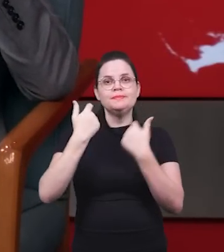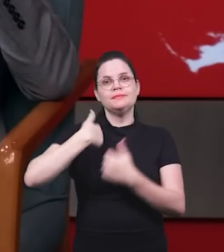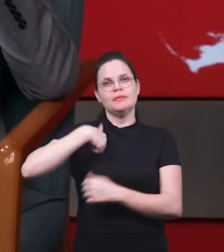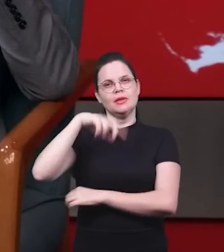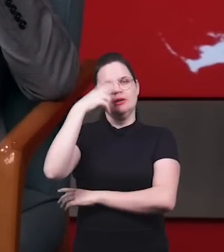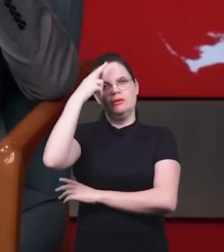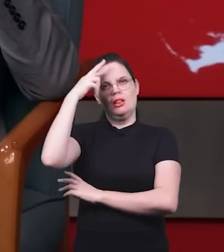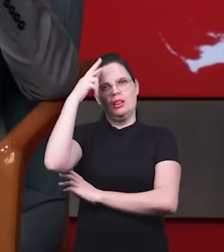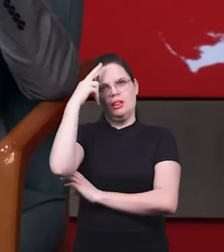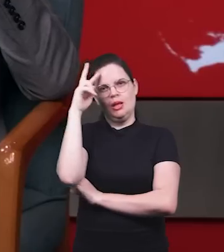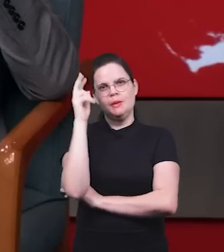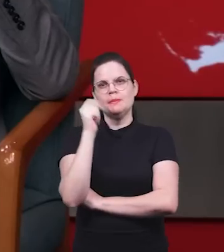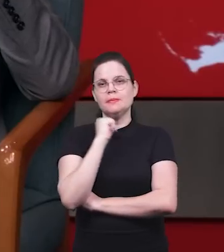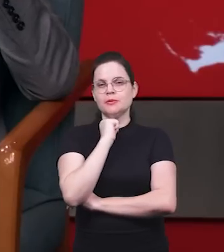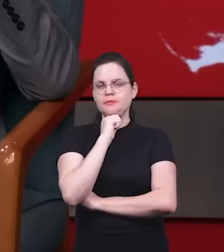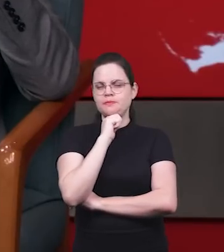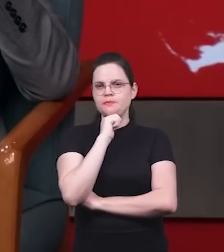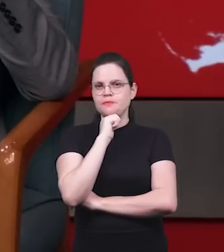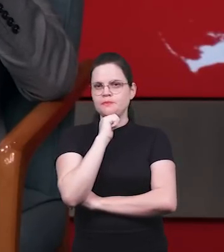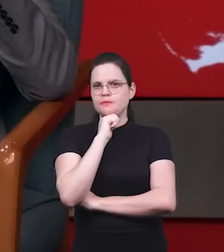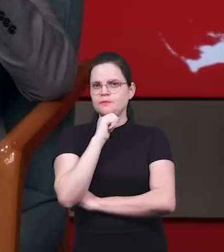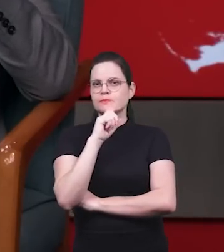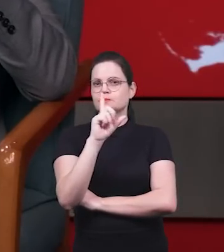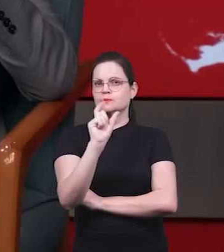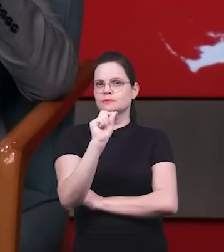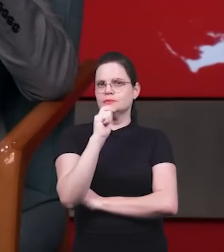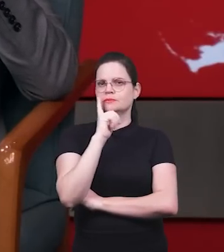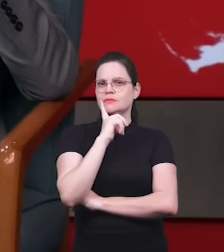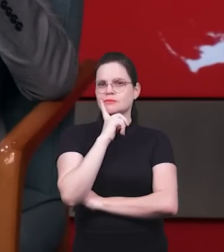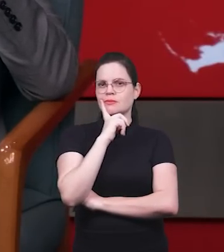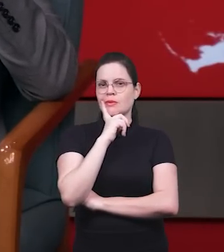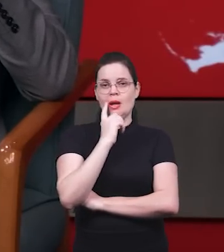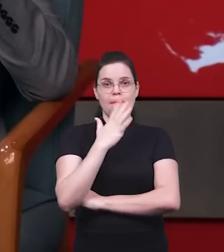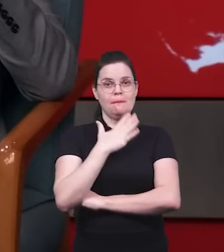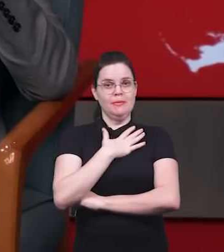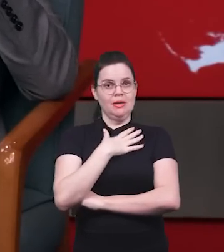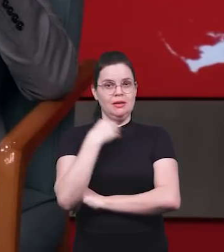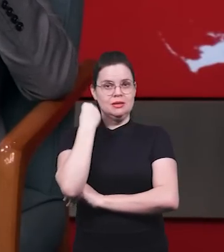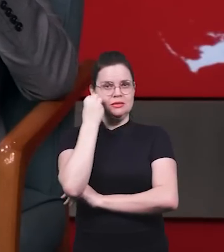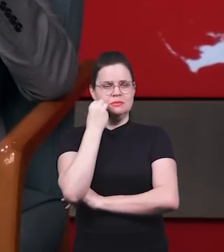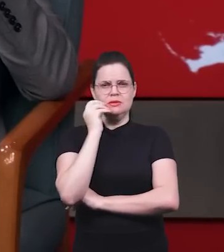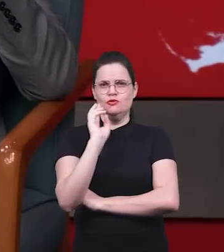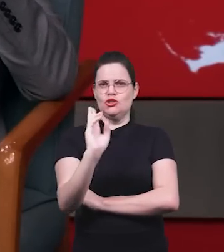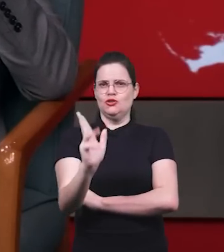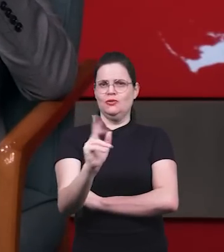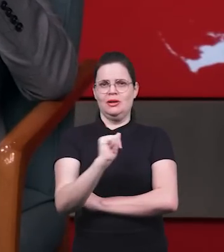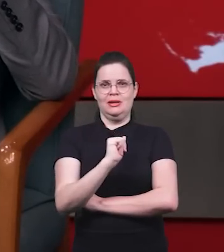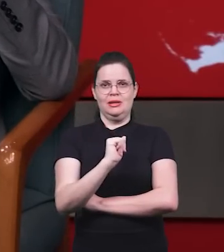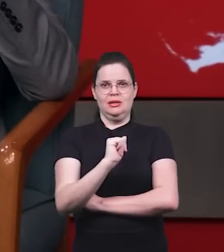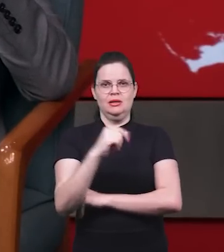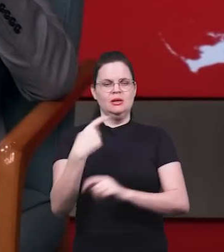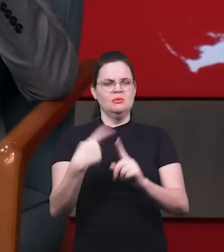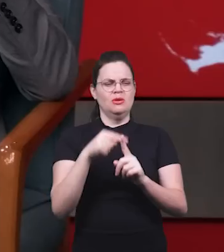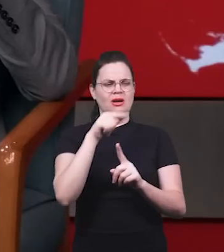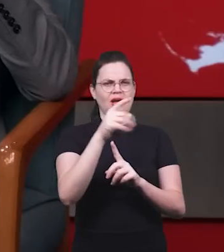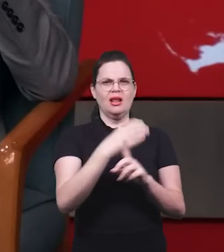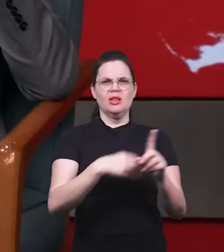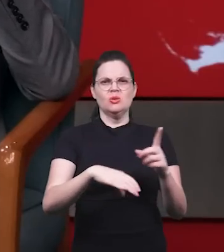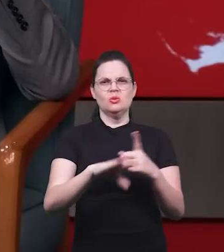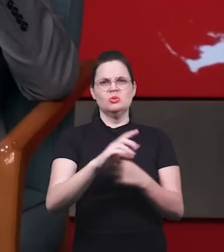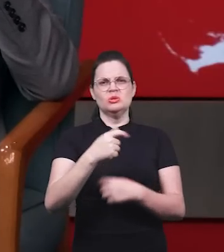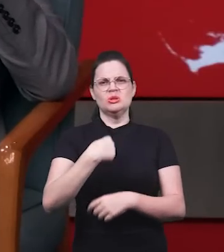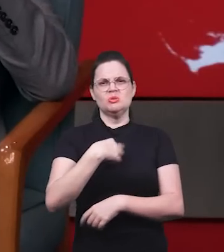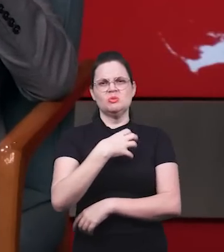me lembro que a minha experiência foi uma experiência diferente, porque naquele culto eu